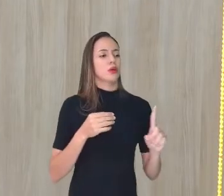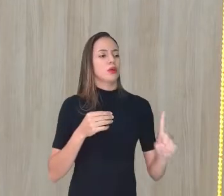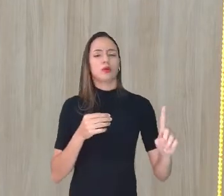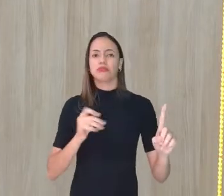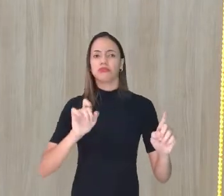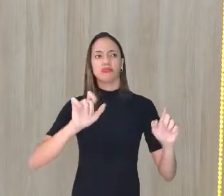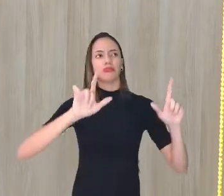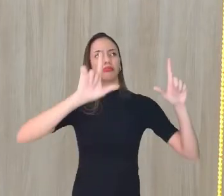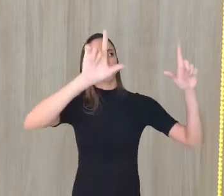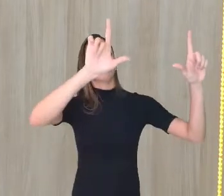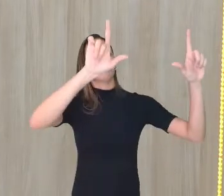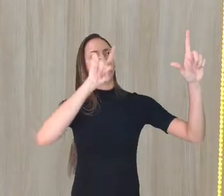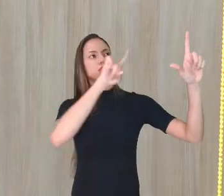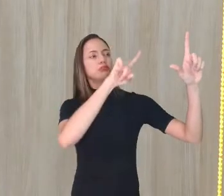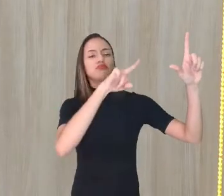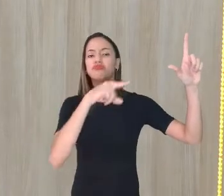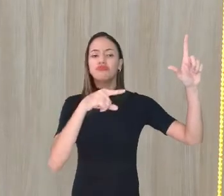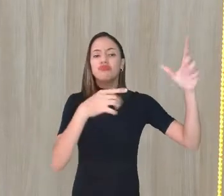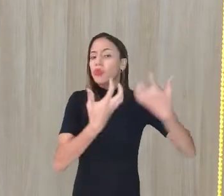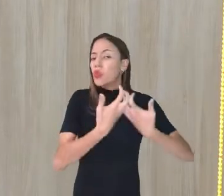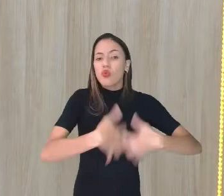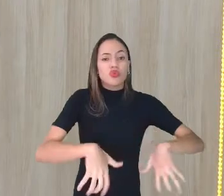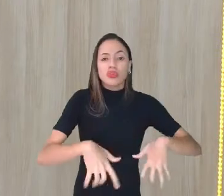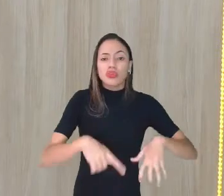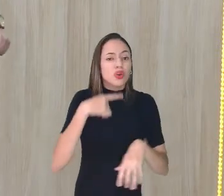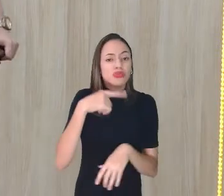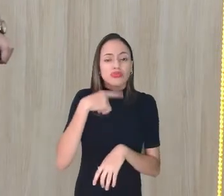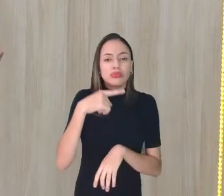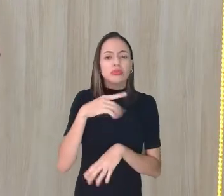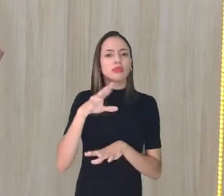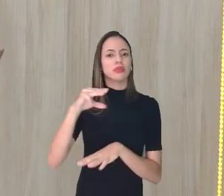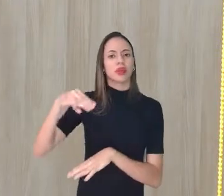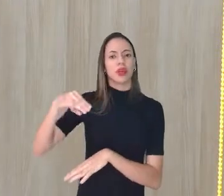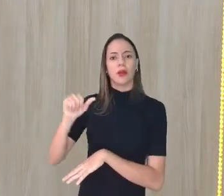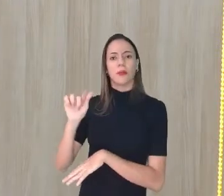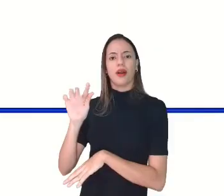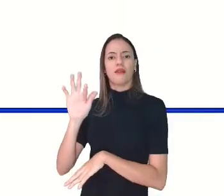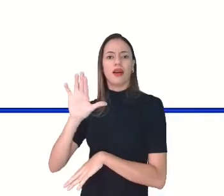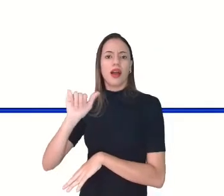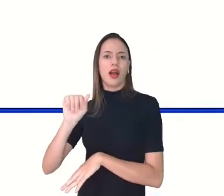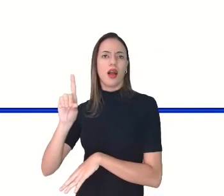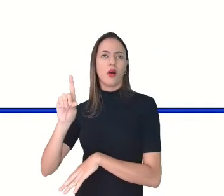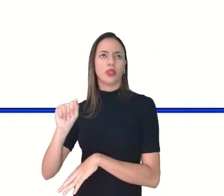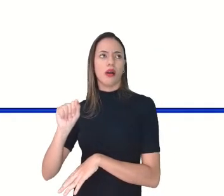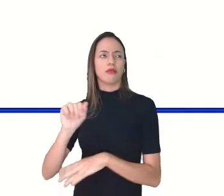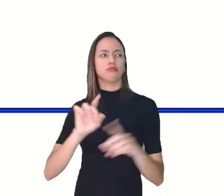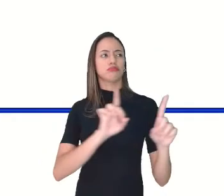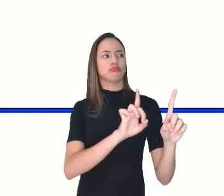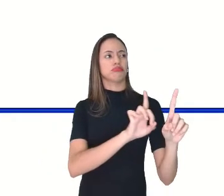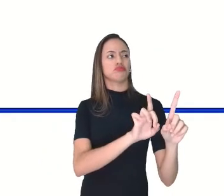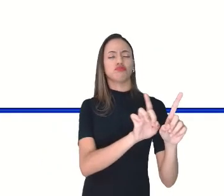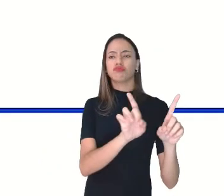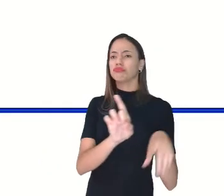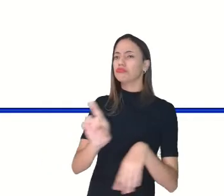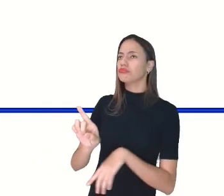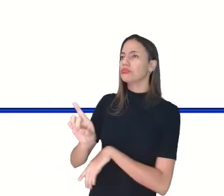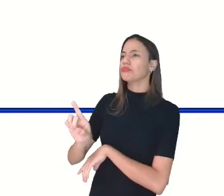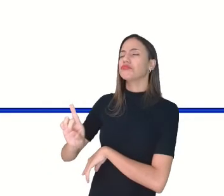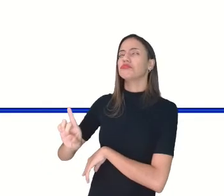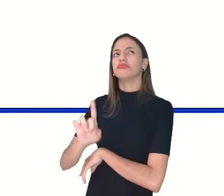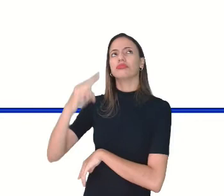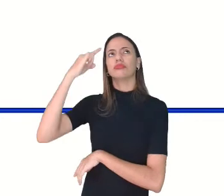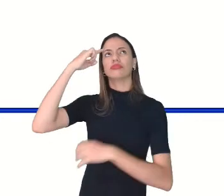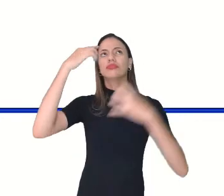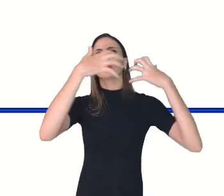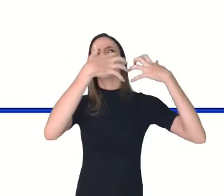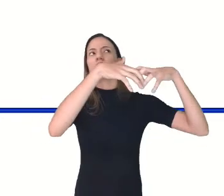plaquinha, não funciona. E aí, Mafalda sai andando pela rua sozinha, pensando assim, ó,